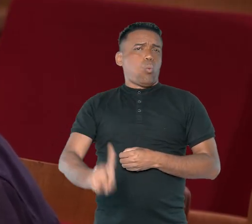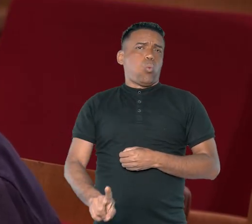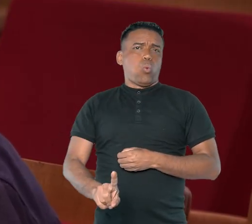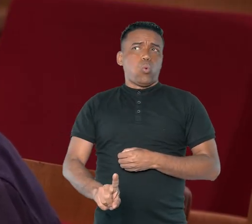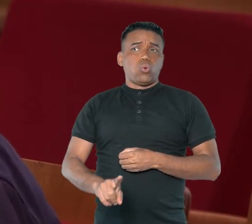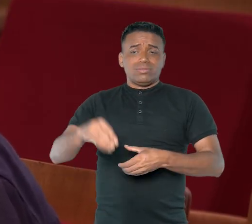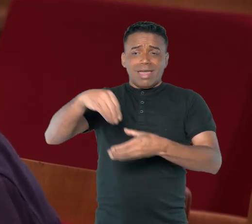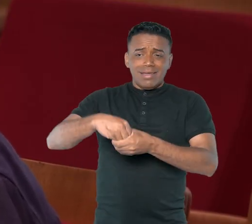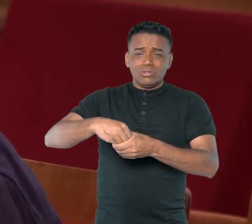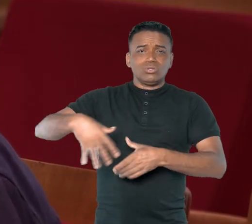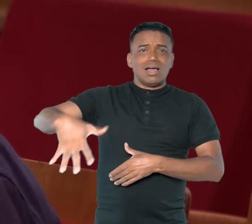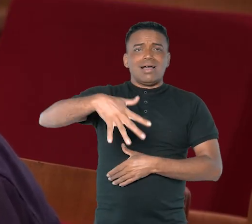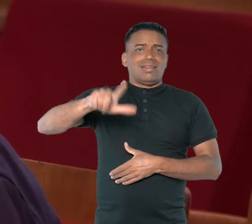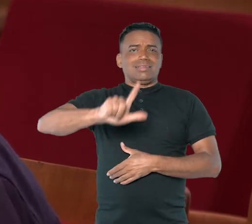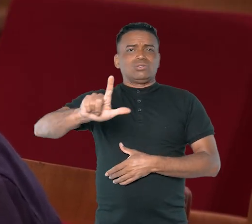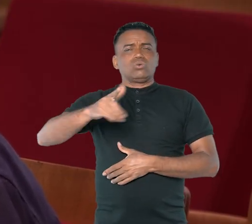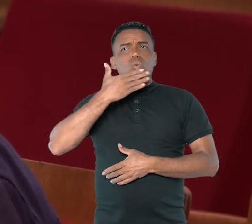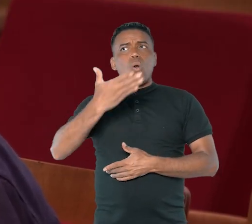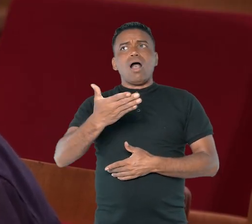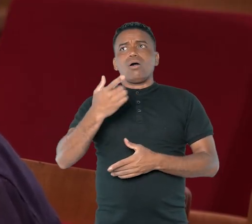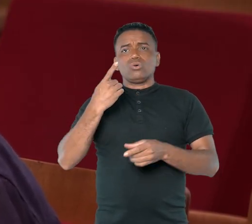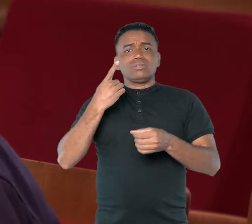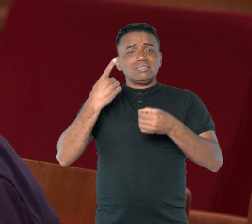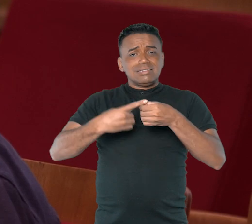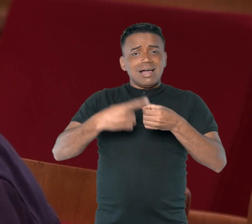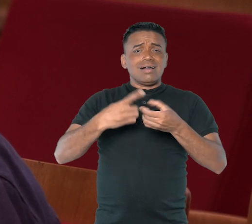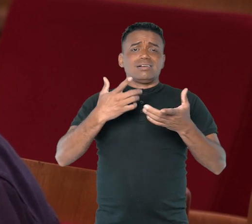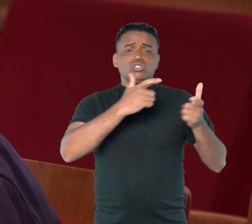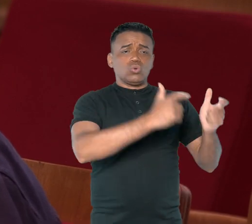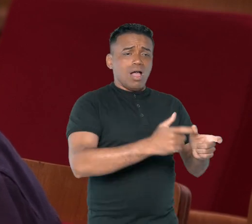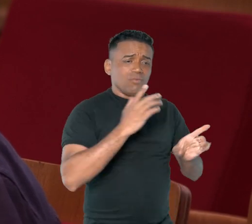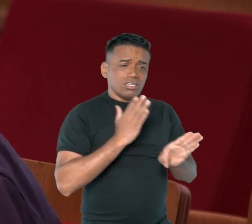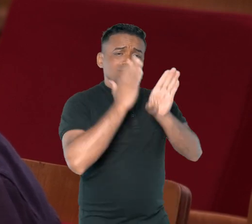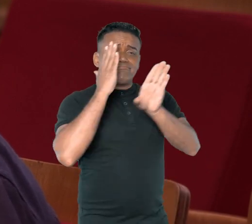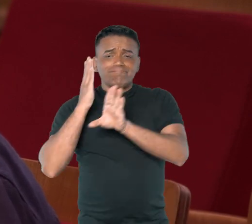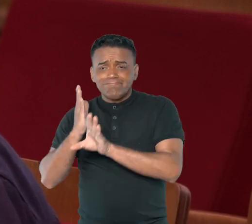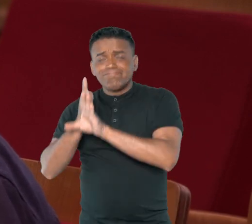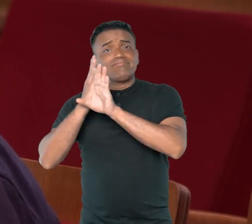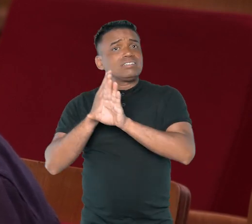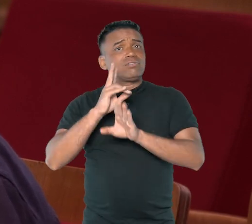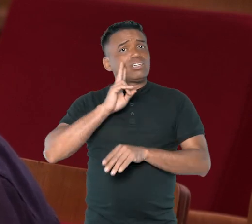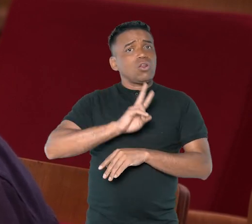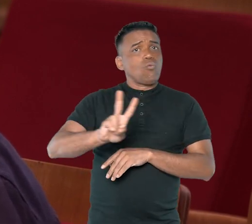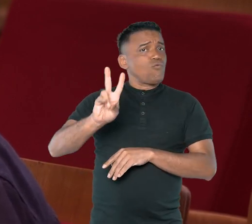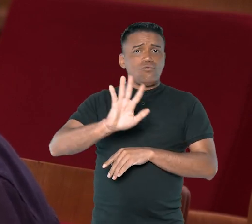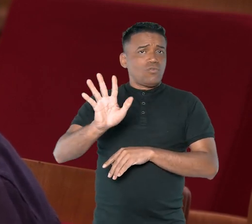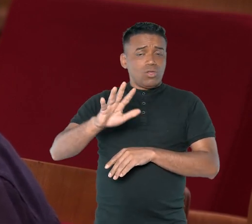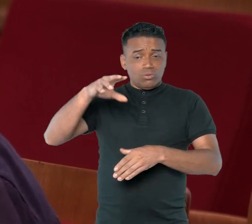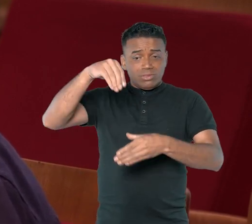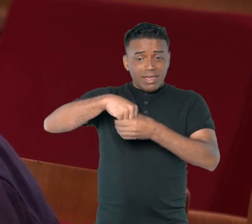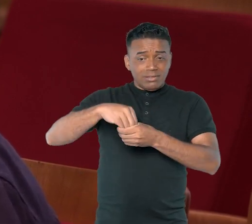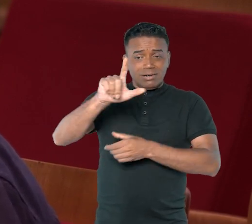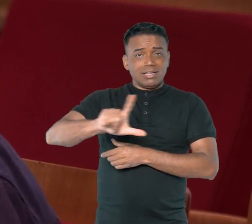pela literatura. Quais foram as cidades que você descobriu, os lugares que você descobriu que eram invisíveis e que a literatura